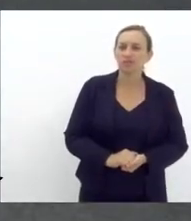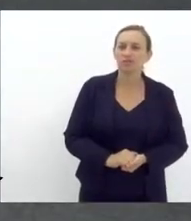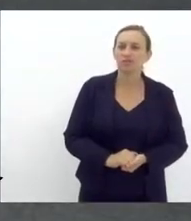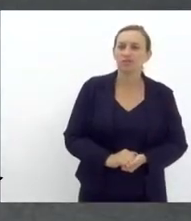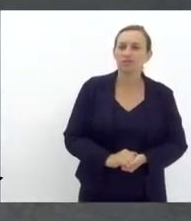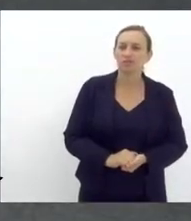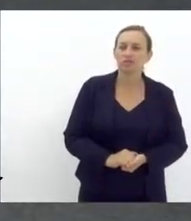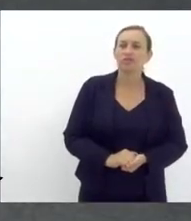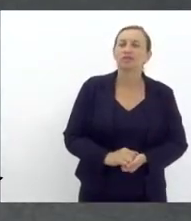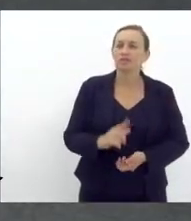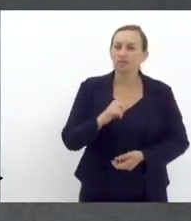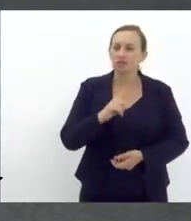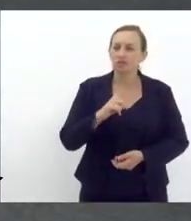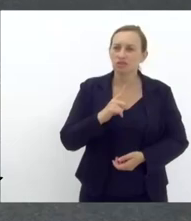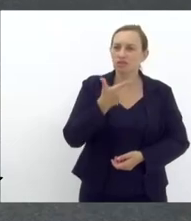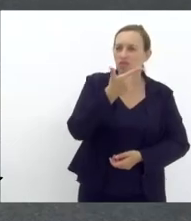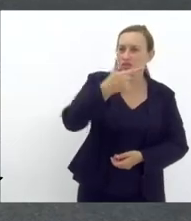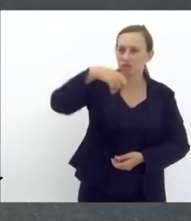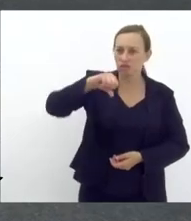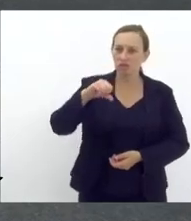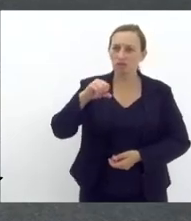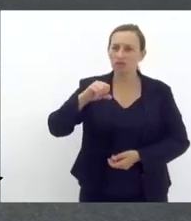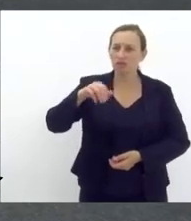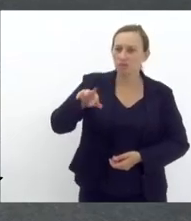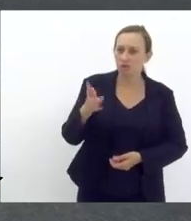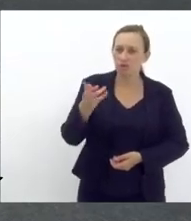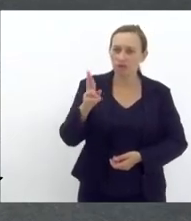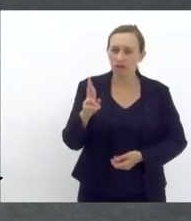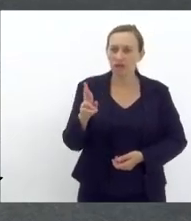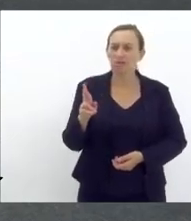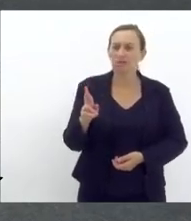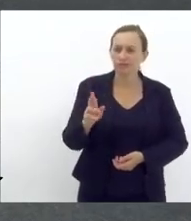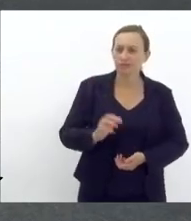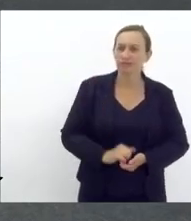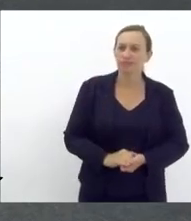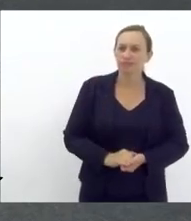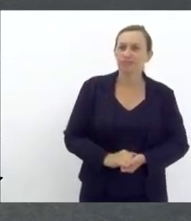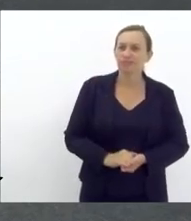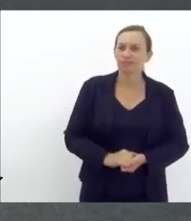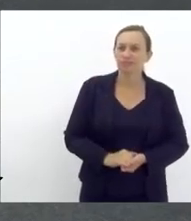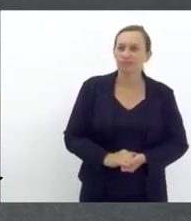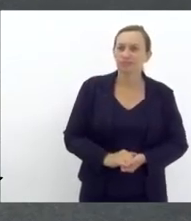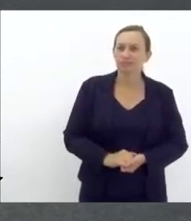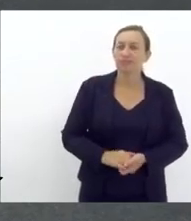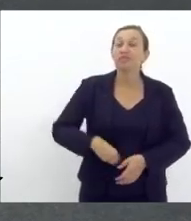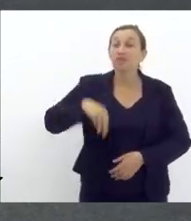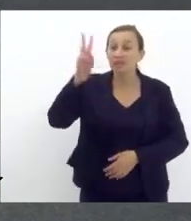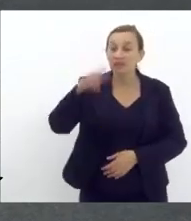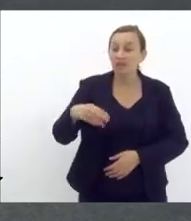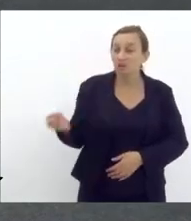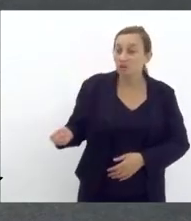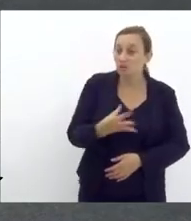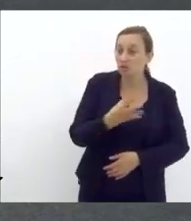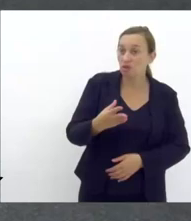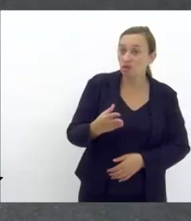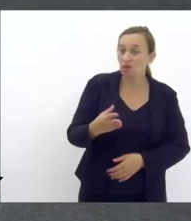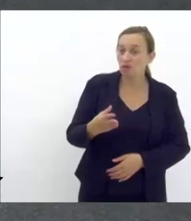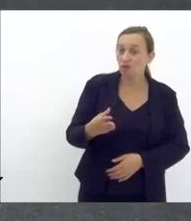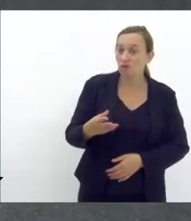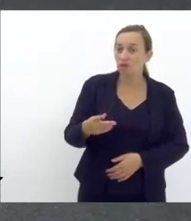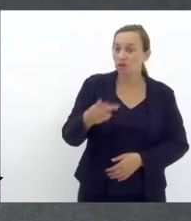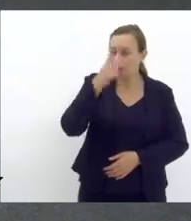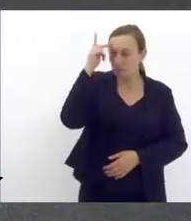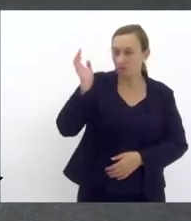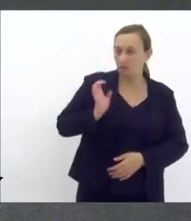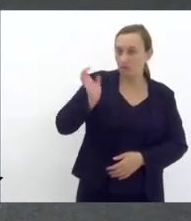tivemos os bilionários na lista da Forbes e quem eram os novos bilionários nesse